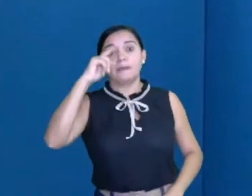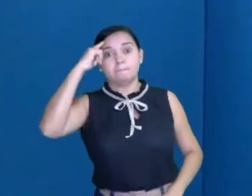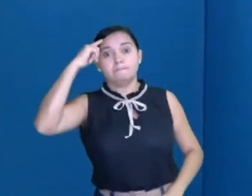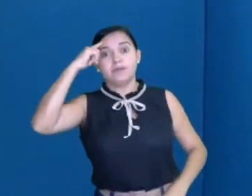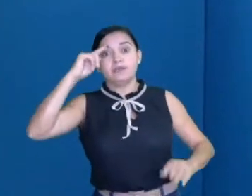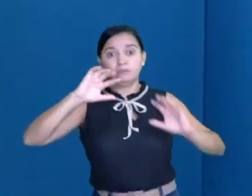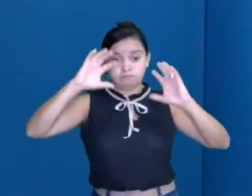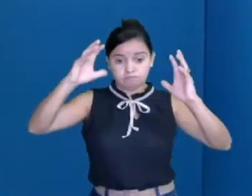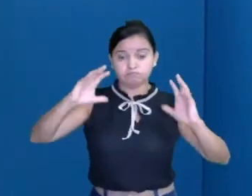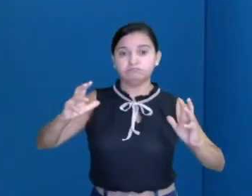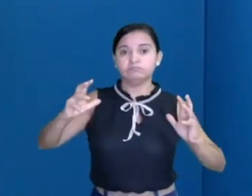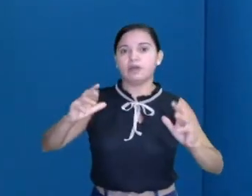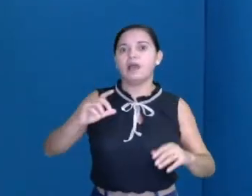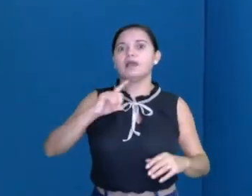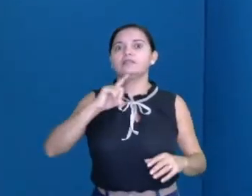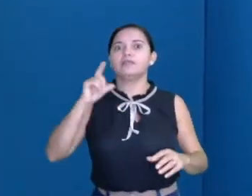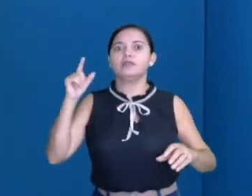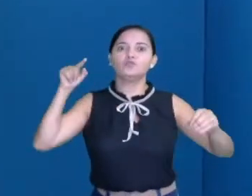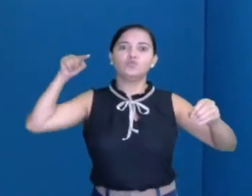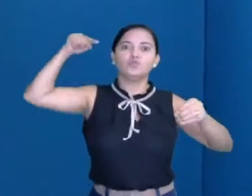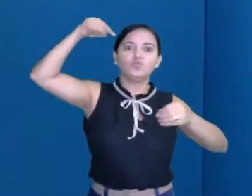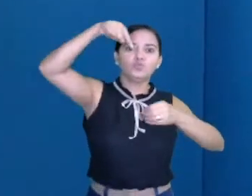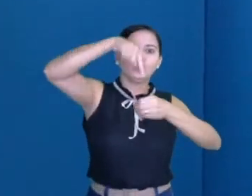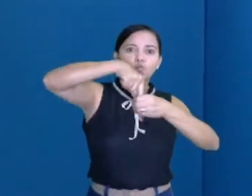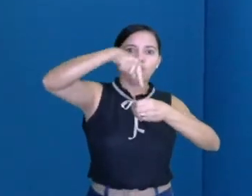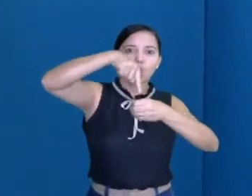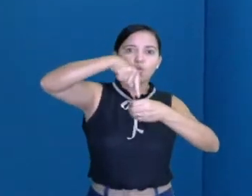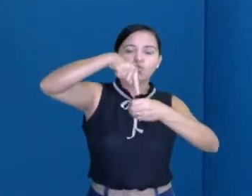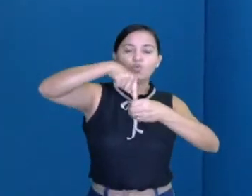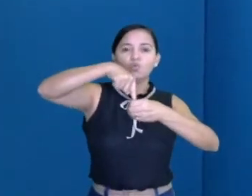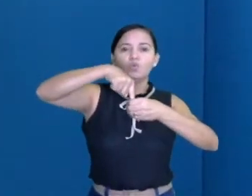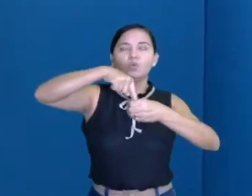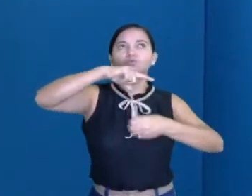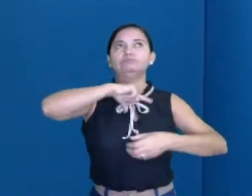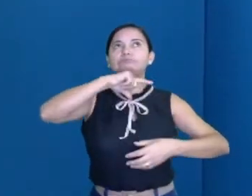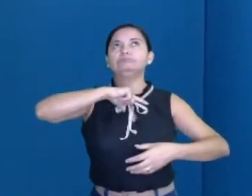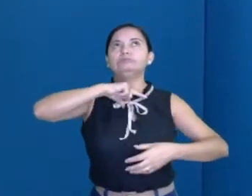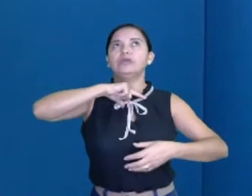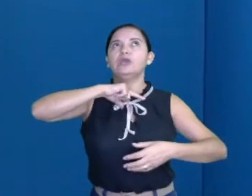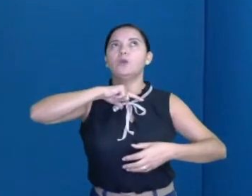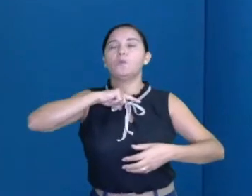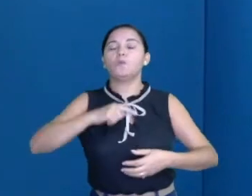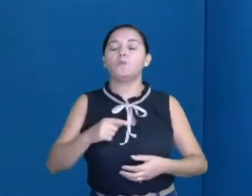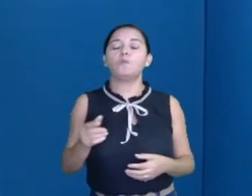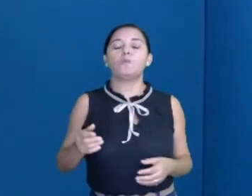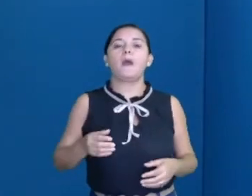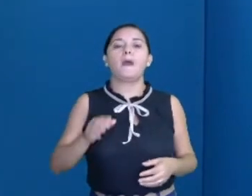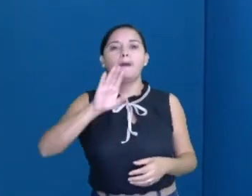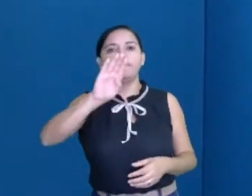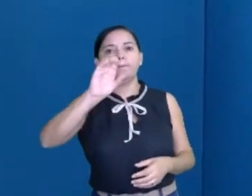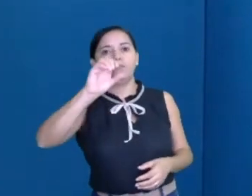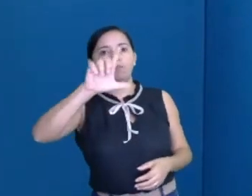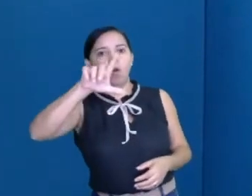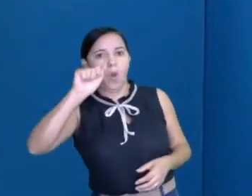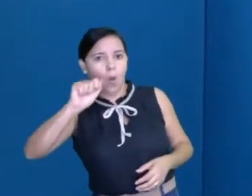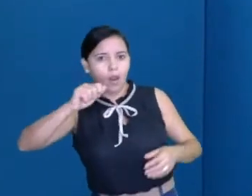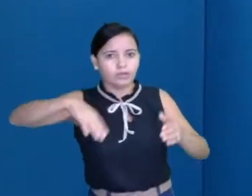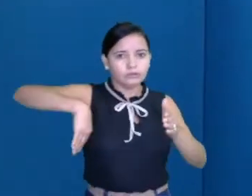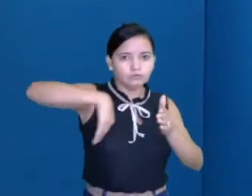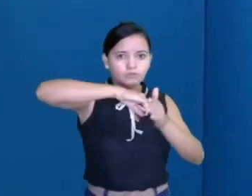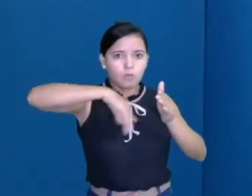lá no centrinho do campo tivesse lá uma bola de, sei lá, uma bola de ping-pong. Seria o nosso núcleo. O núcleo